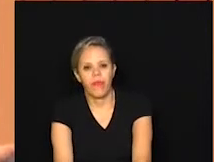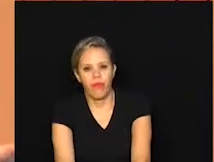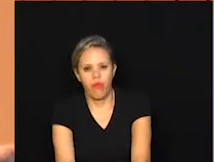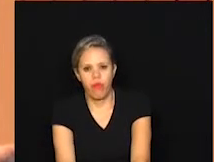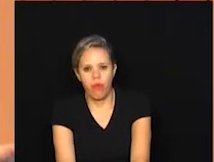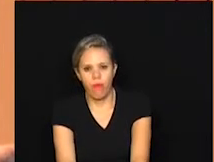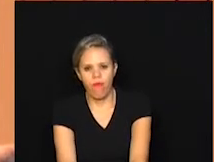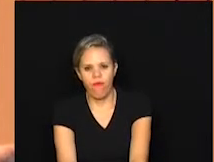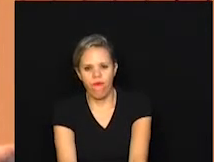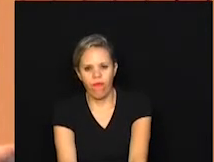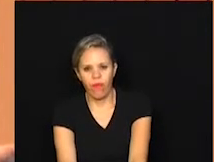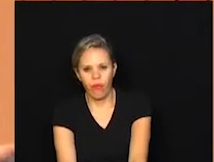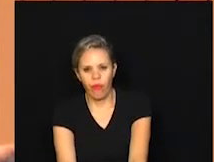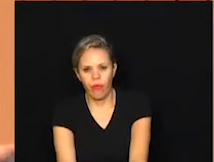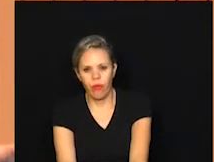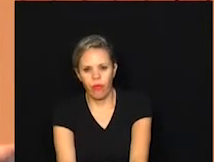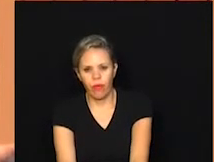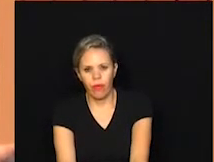Max?